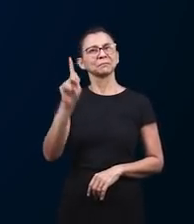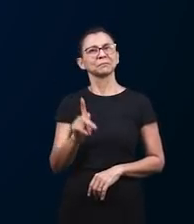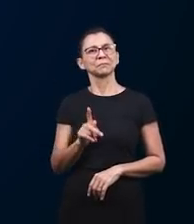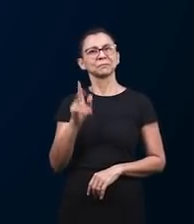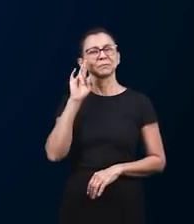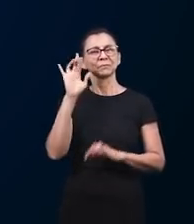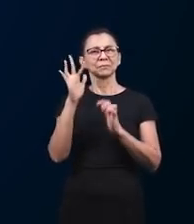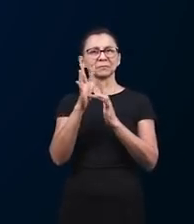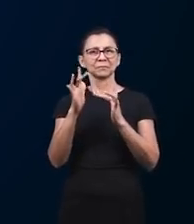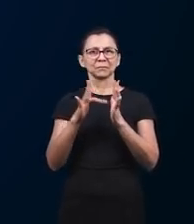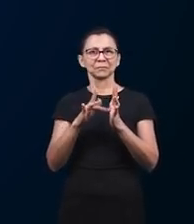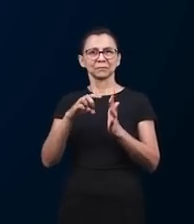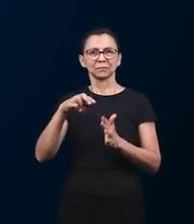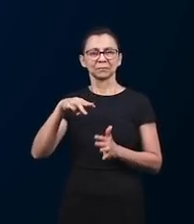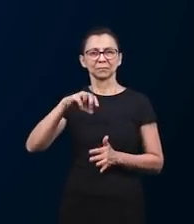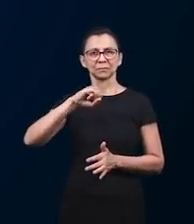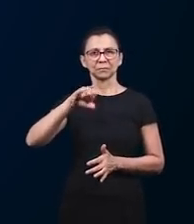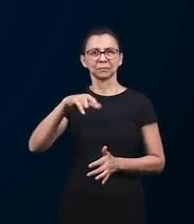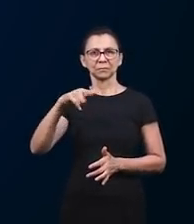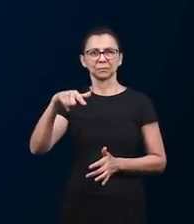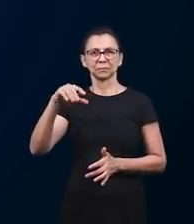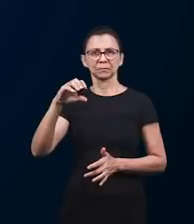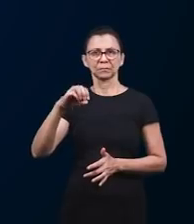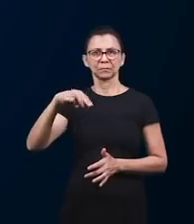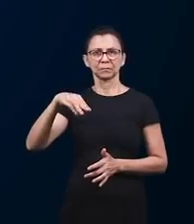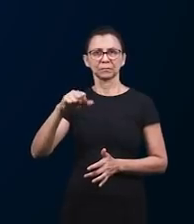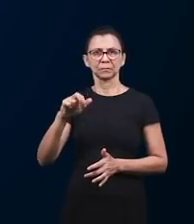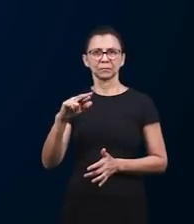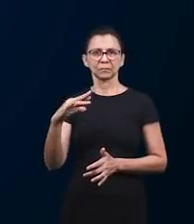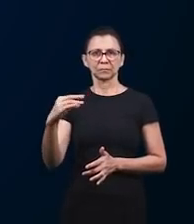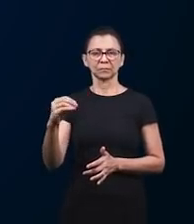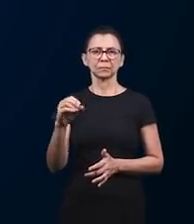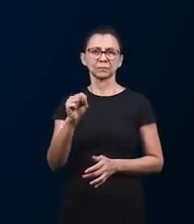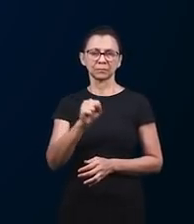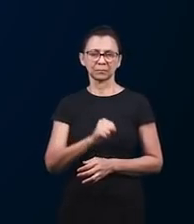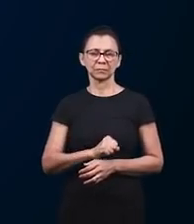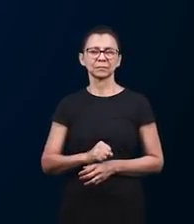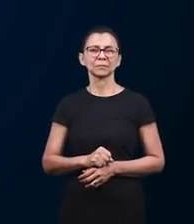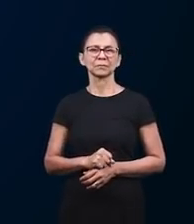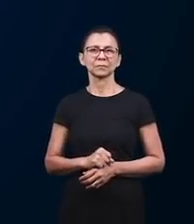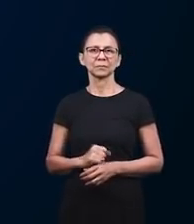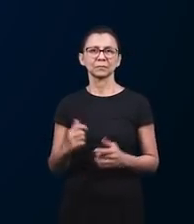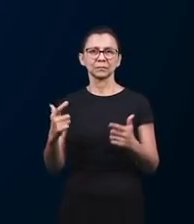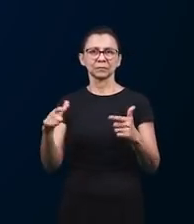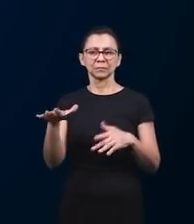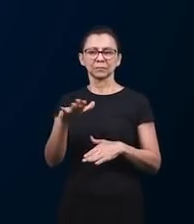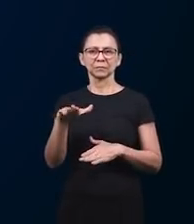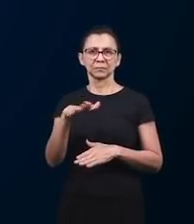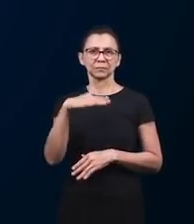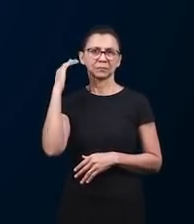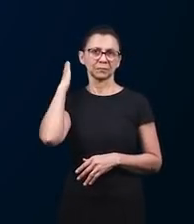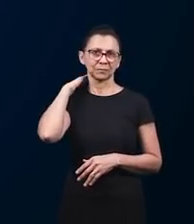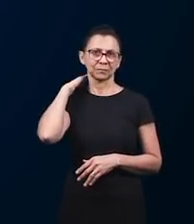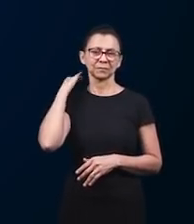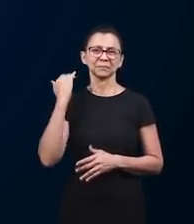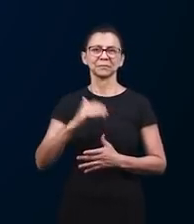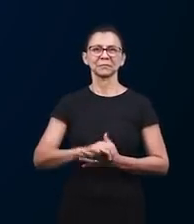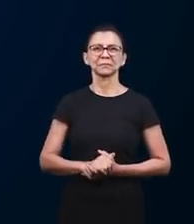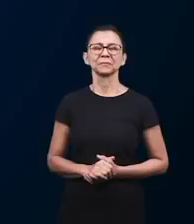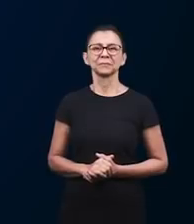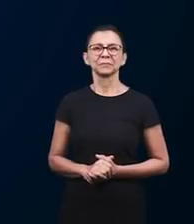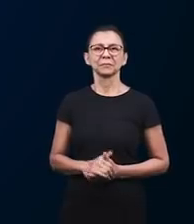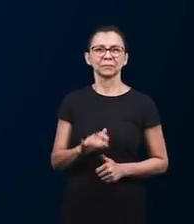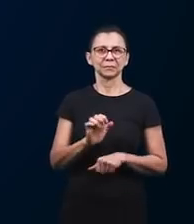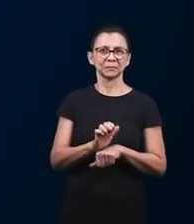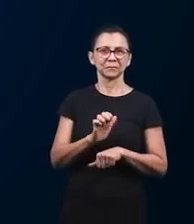da igreja da Cidade Nova, na região sul do Pará, aqui em Marabá. A resposta que irei dar é referente à pergunta